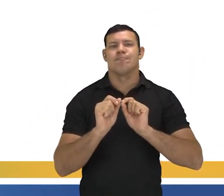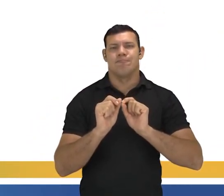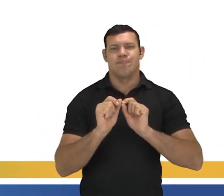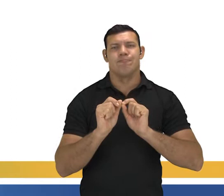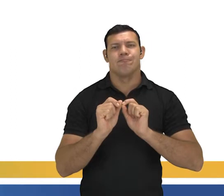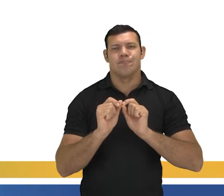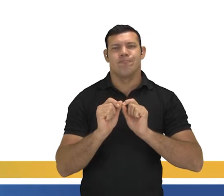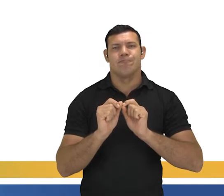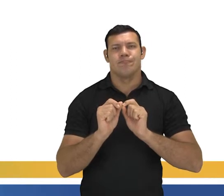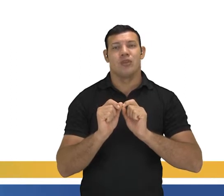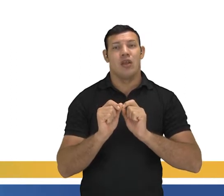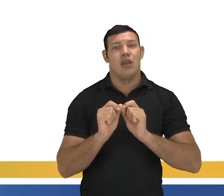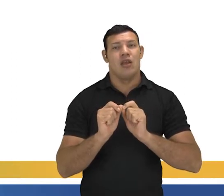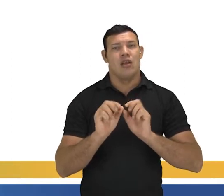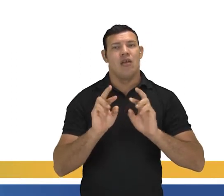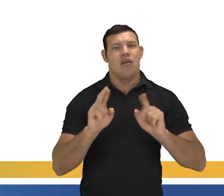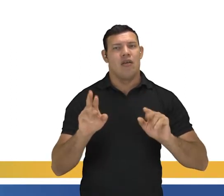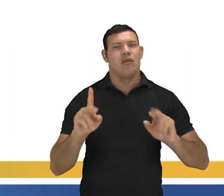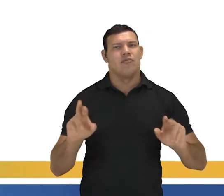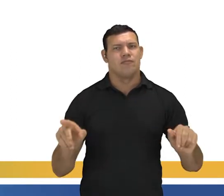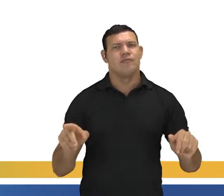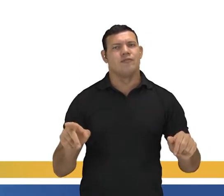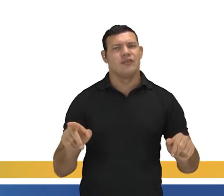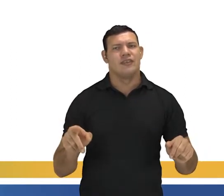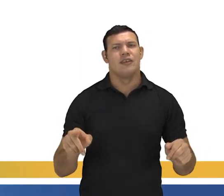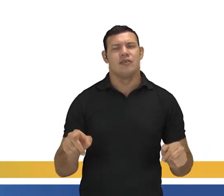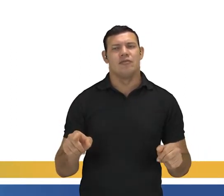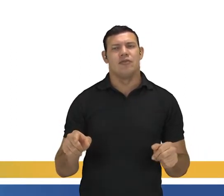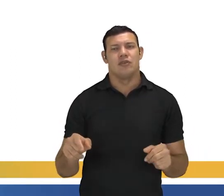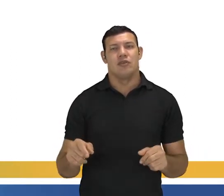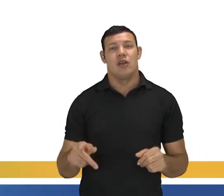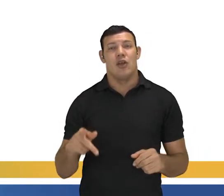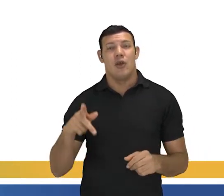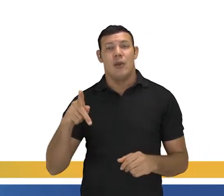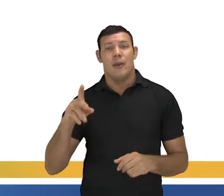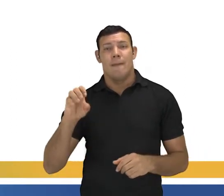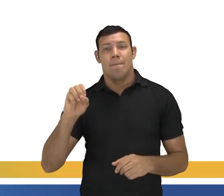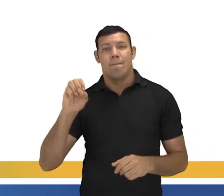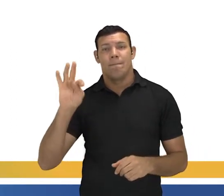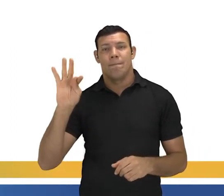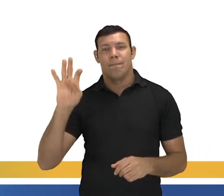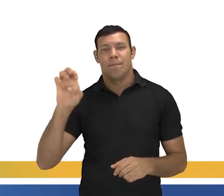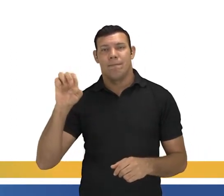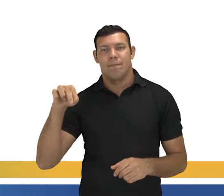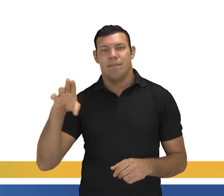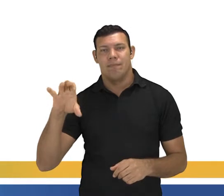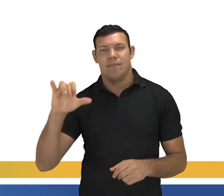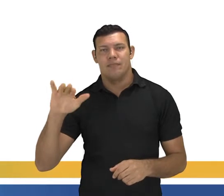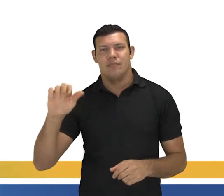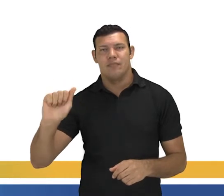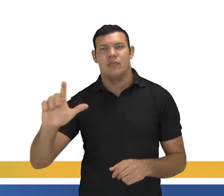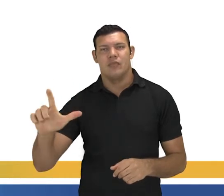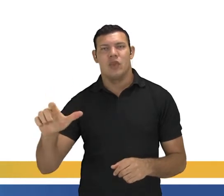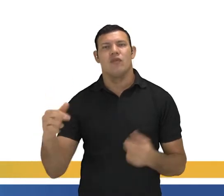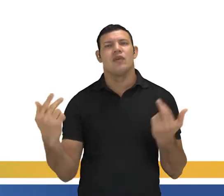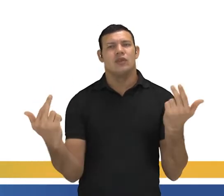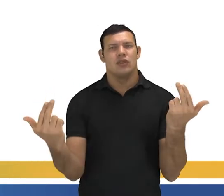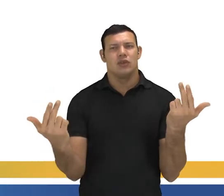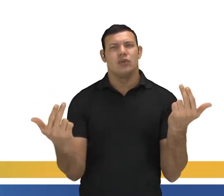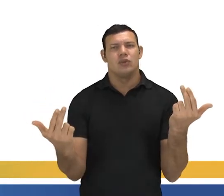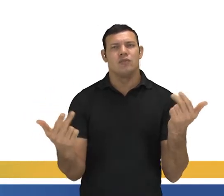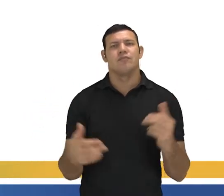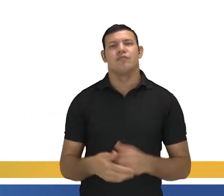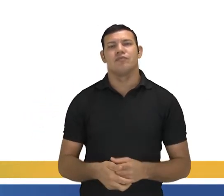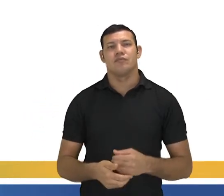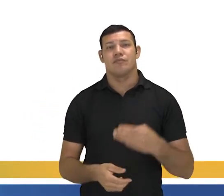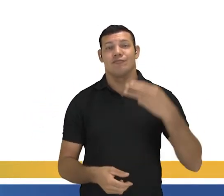que a diferença de potencial vai ser a mesma para todos. Conforme aqui a imagem mostrada para vocês, note que os